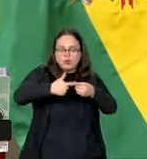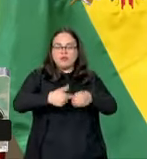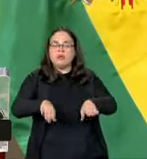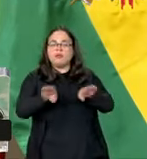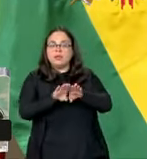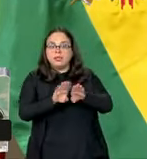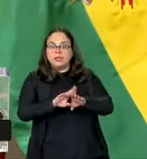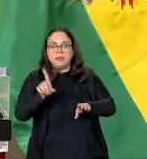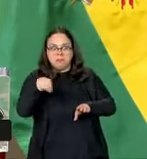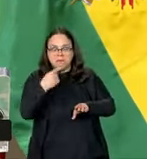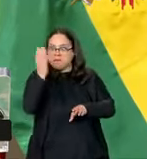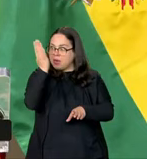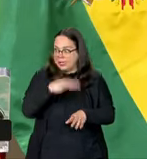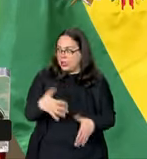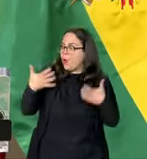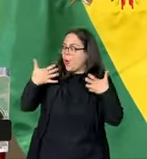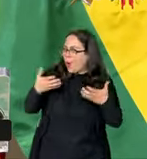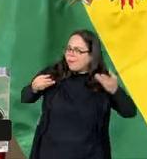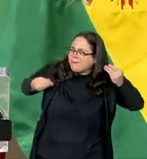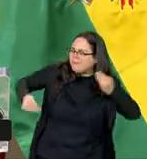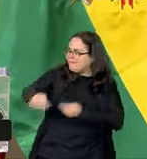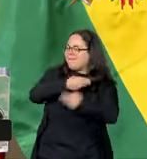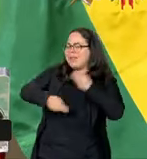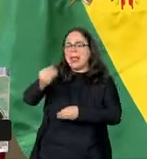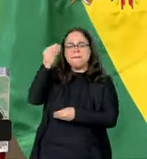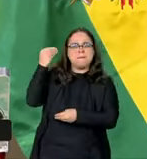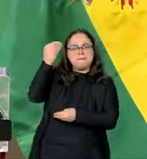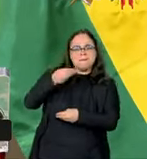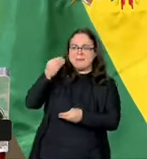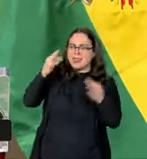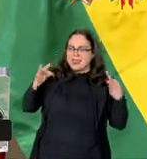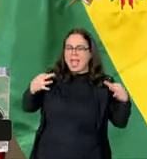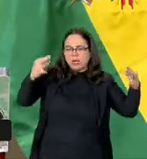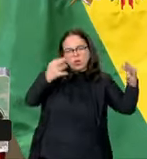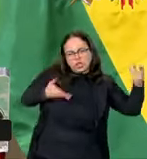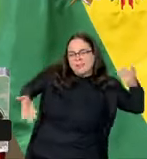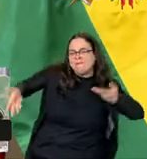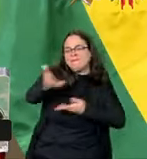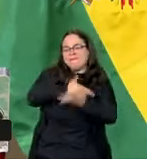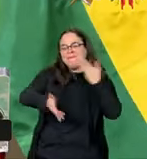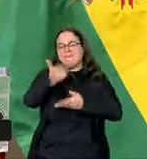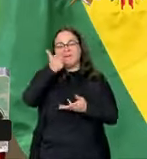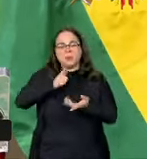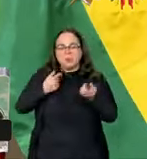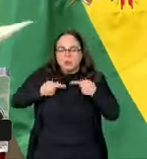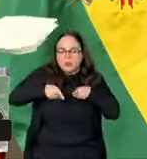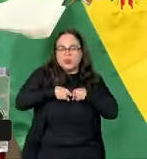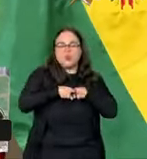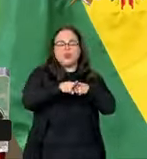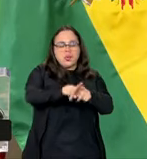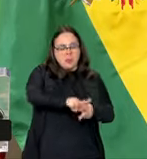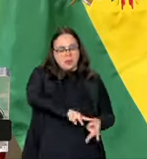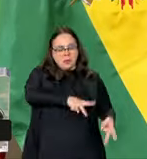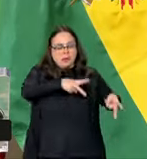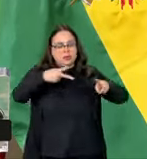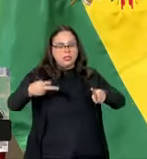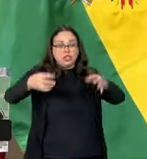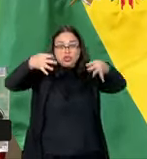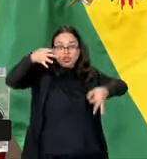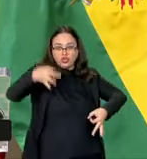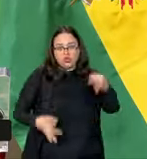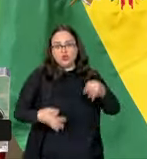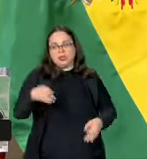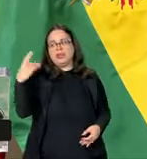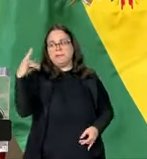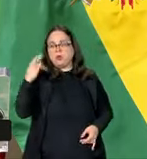Brasil de compartilhar sua experiência e tecnologia de modo a contribuir para a transição justa da